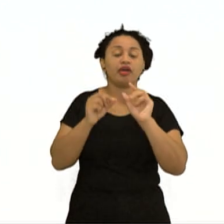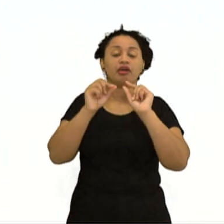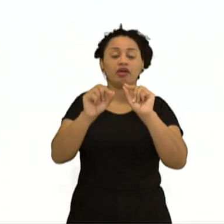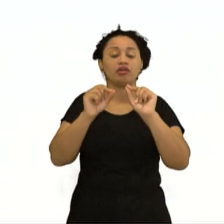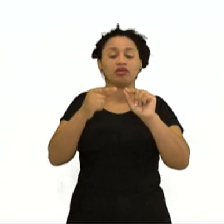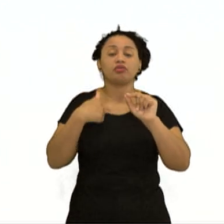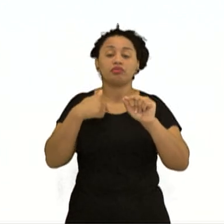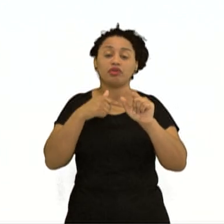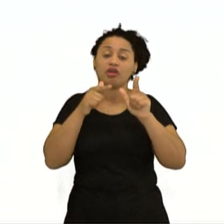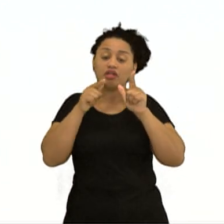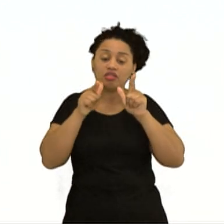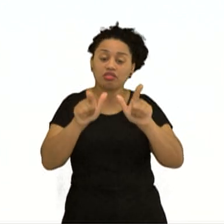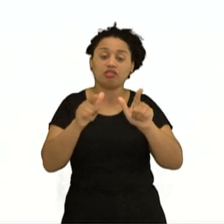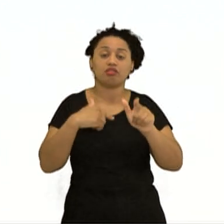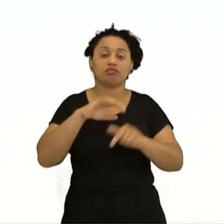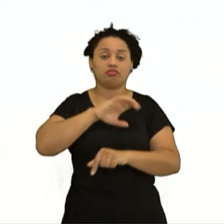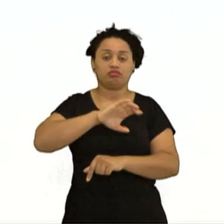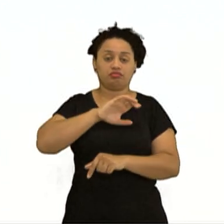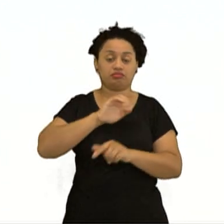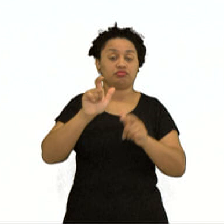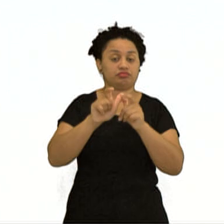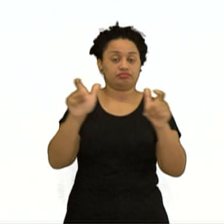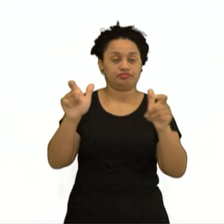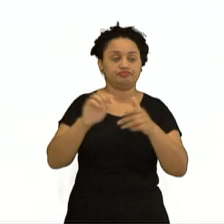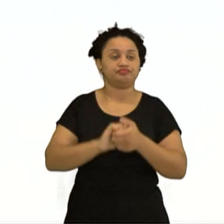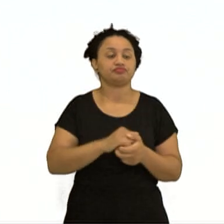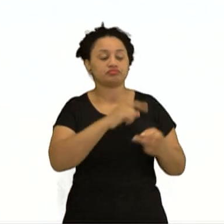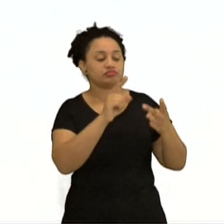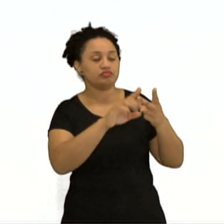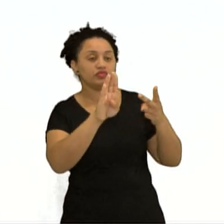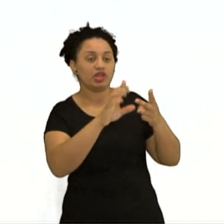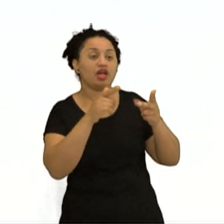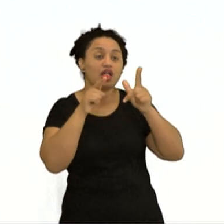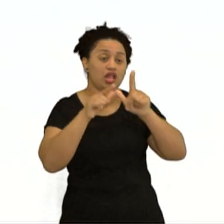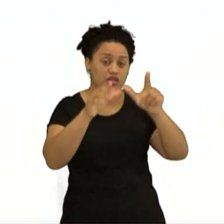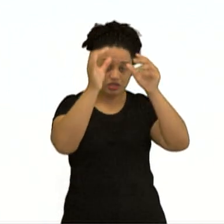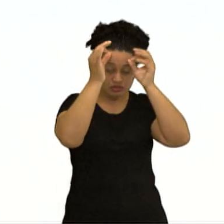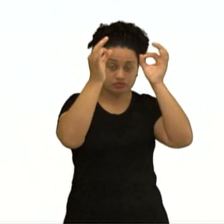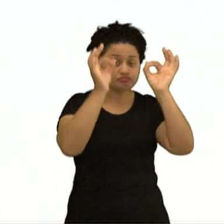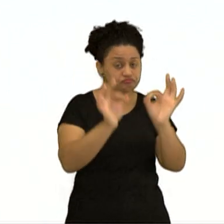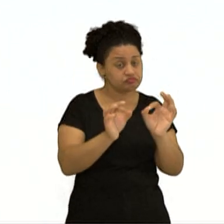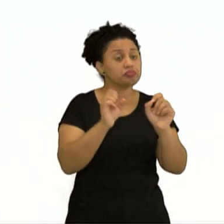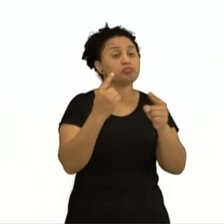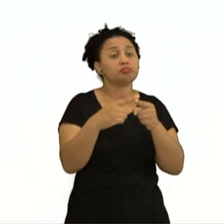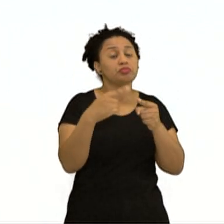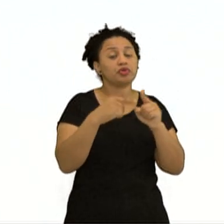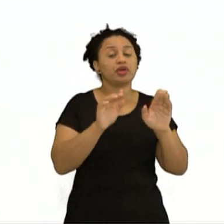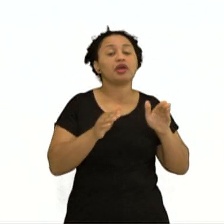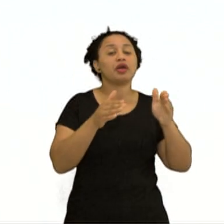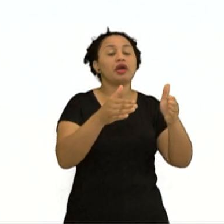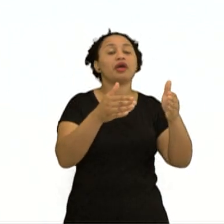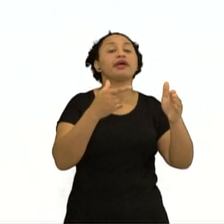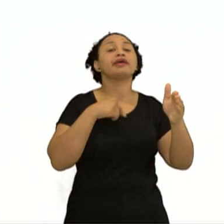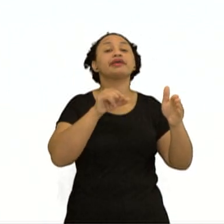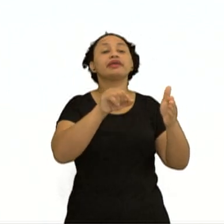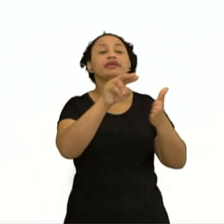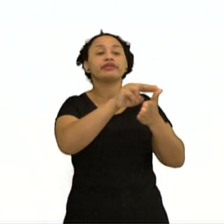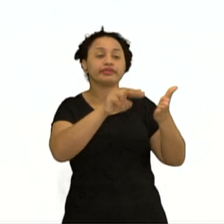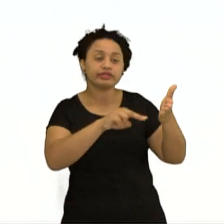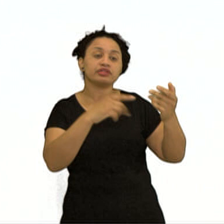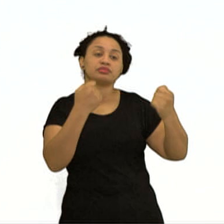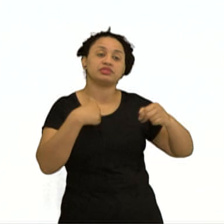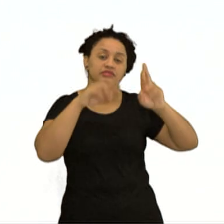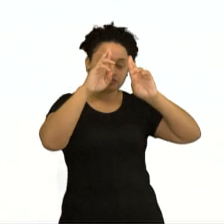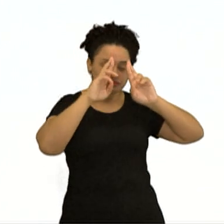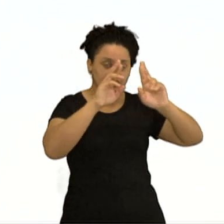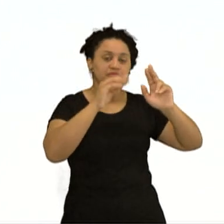público maior. Letra B. A linguagem está adequada, pois o suporte e o público-alvo demandam o respeito à